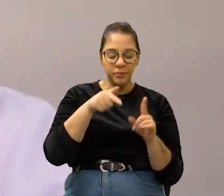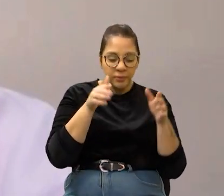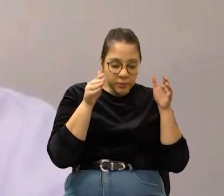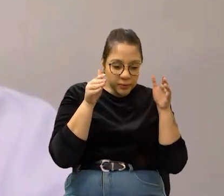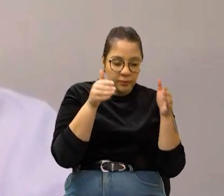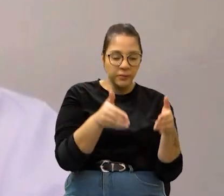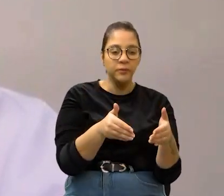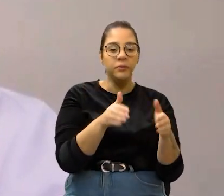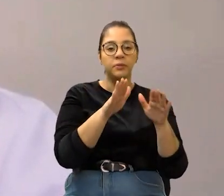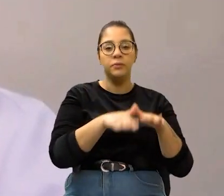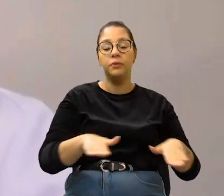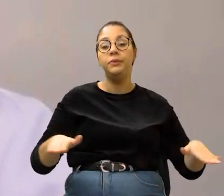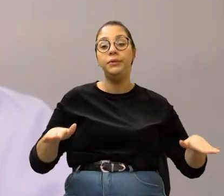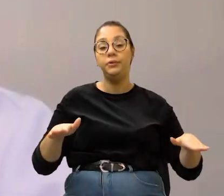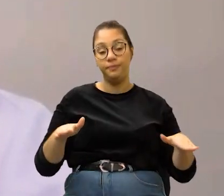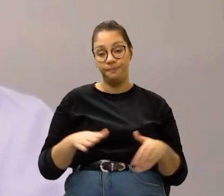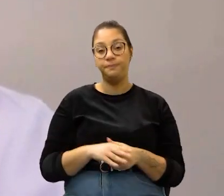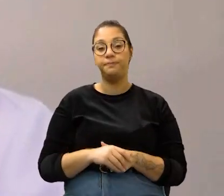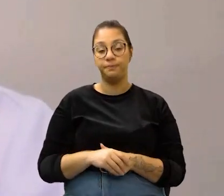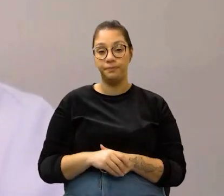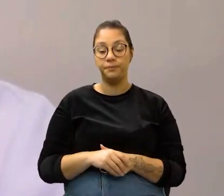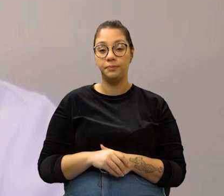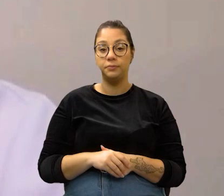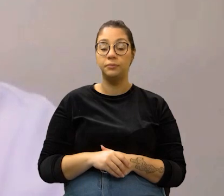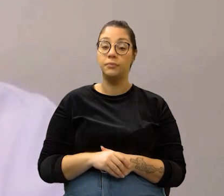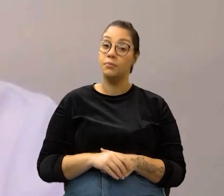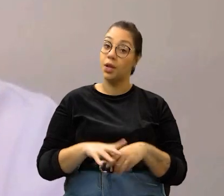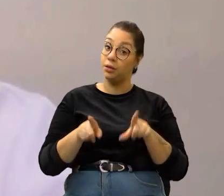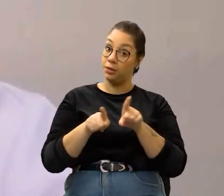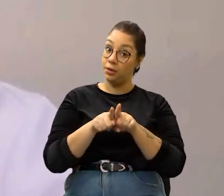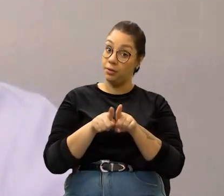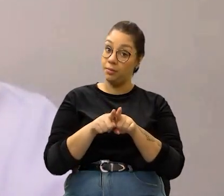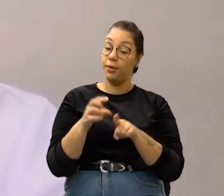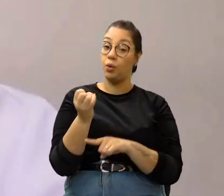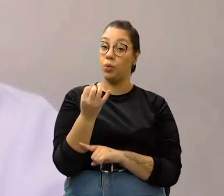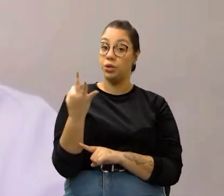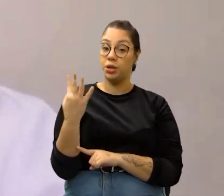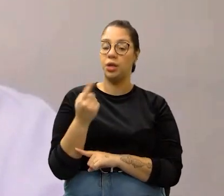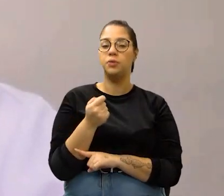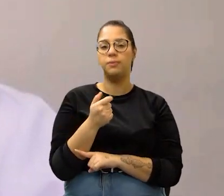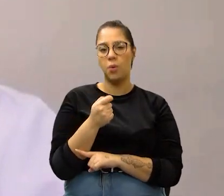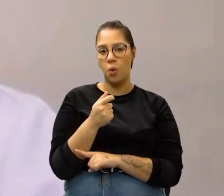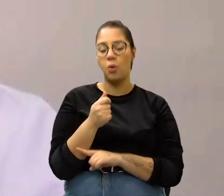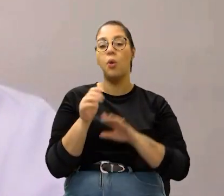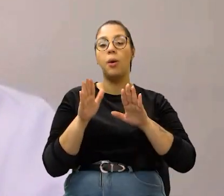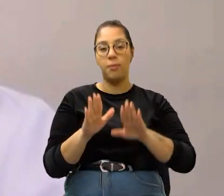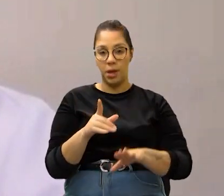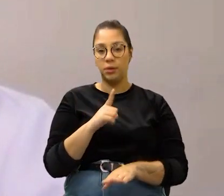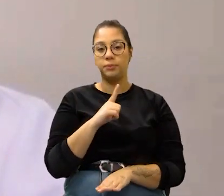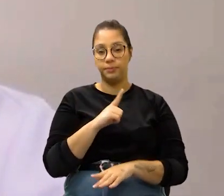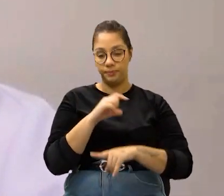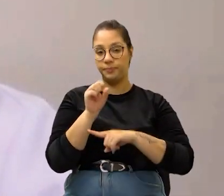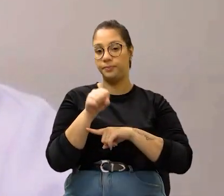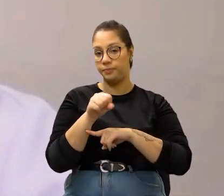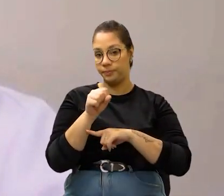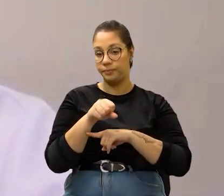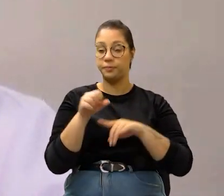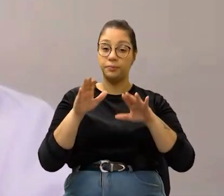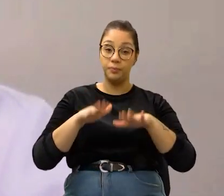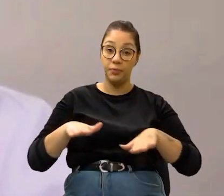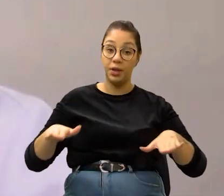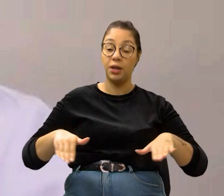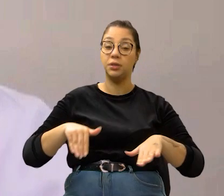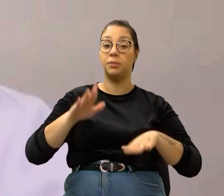que acometem, né, as crianças, também ainda numa incidência baixa, mas tem, sim, o componente na